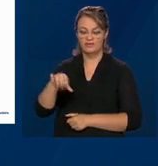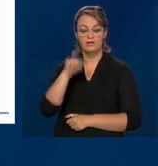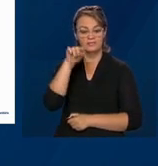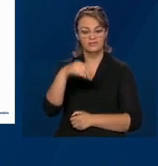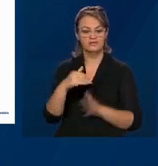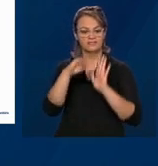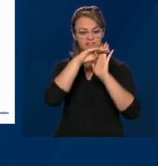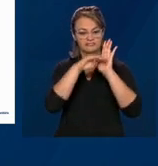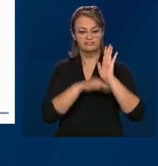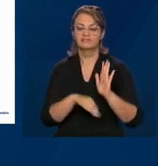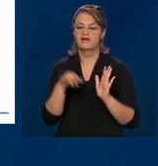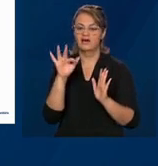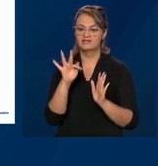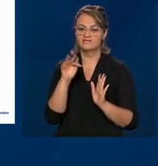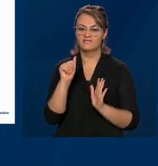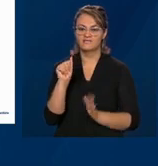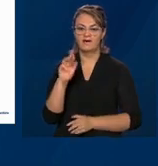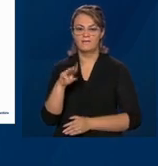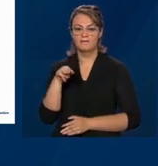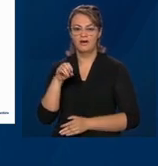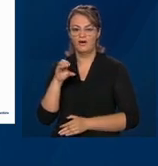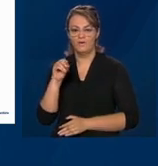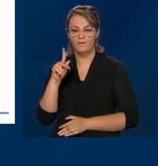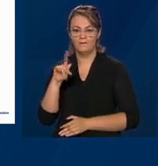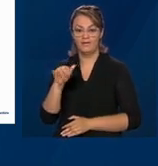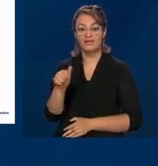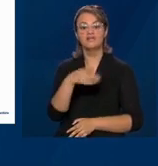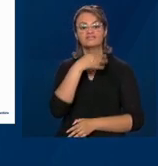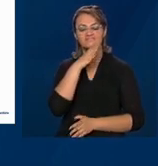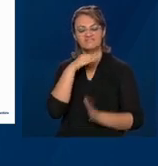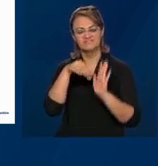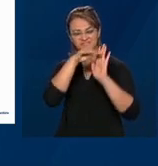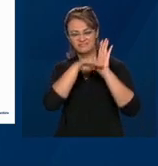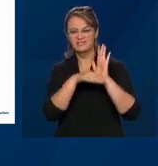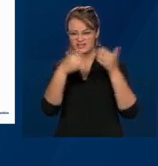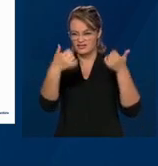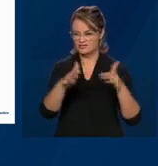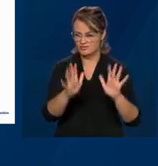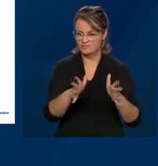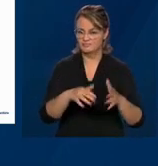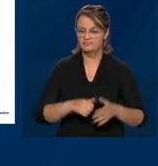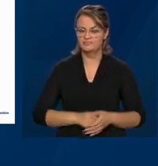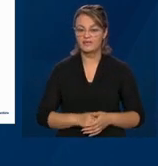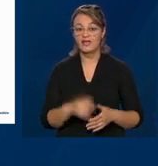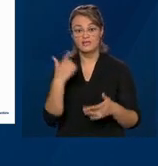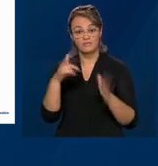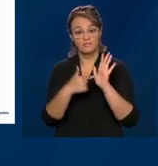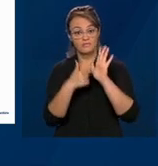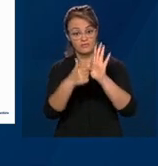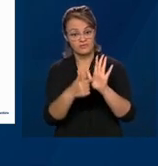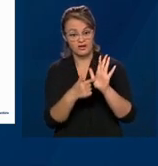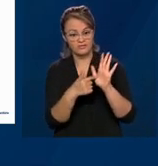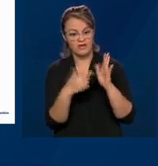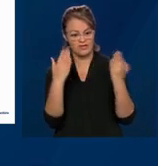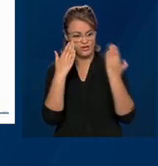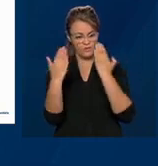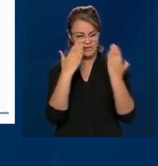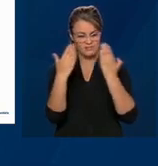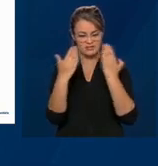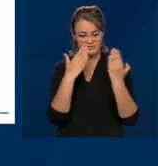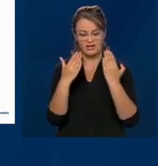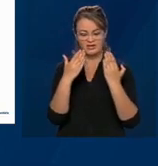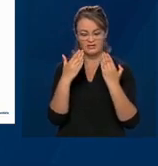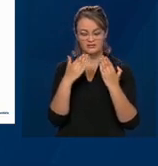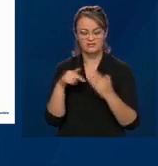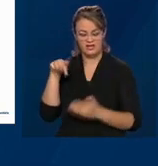são reconhecidas com base nos alinhamentos que eu disse para vocês. Foi apresentado, então, essa comparabilidade entre